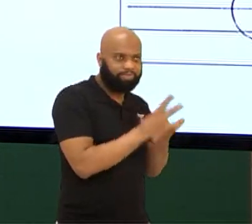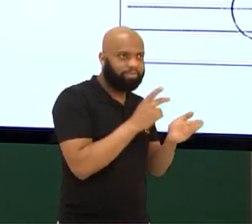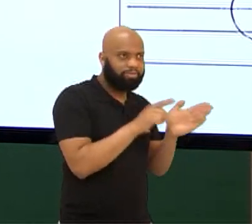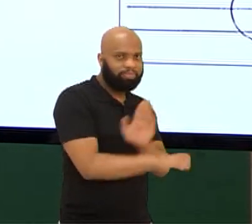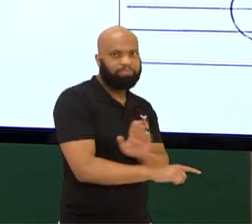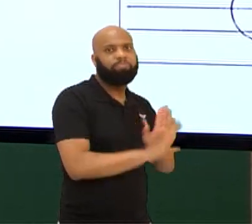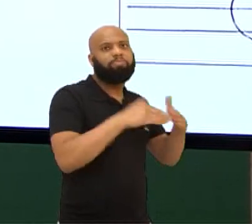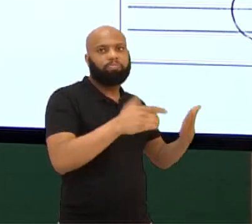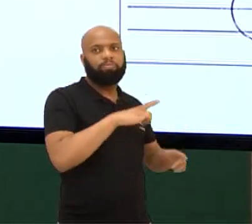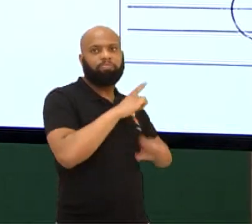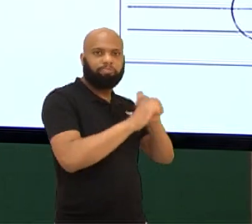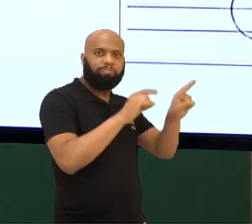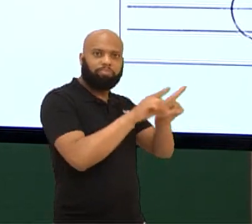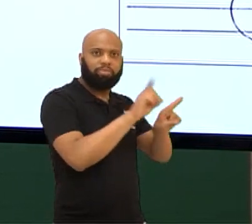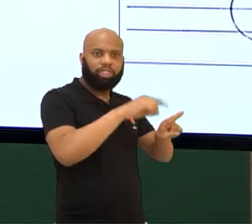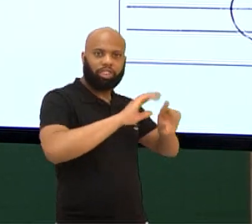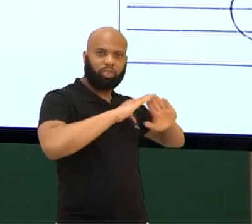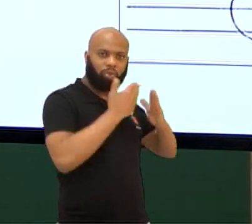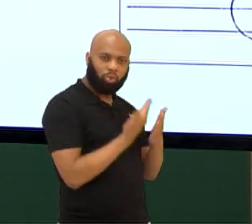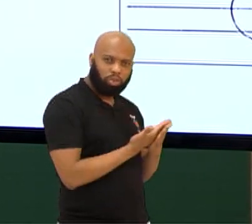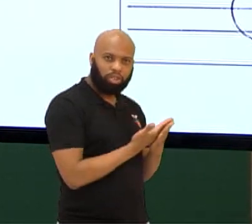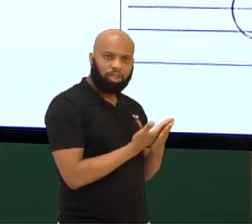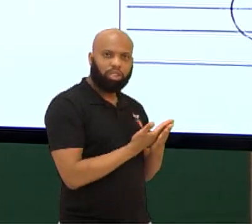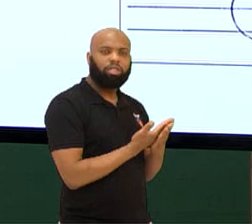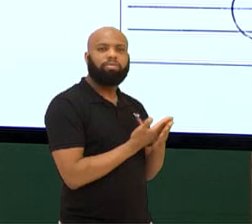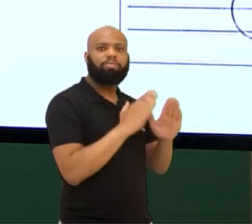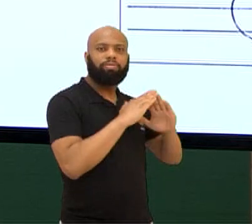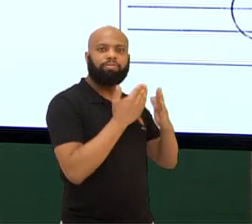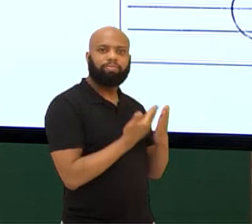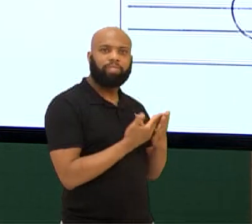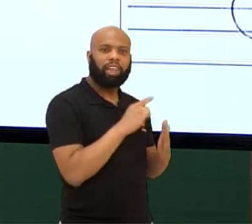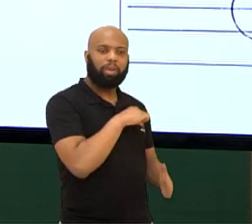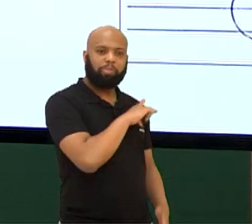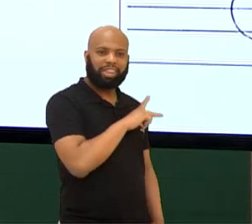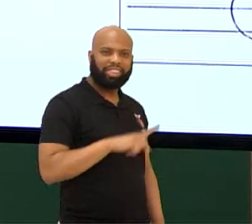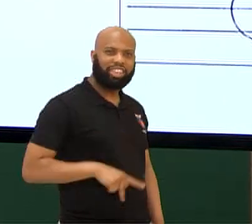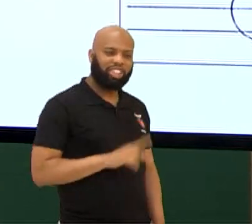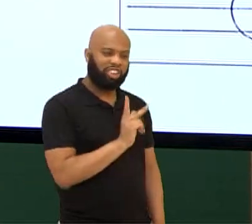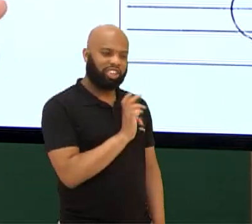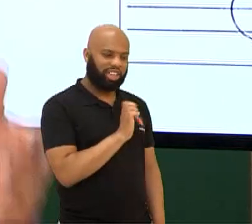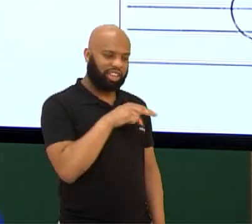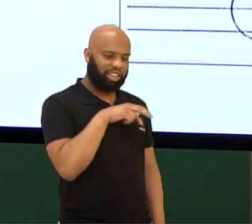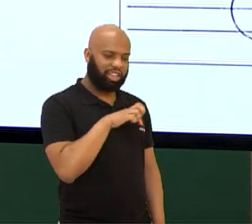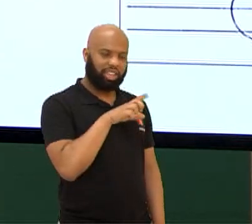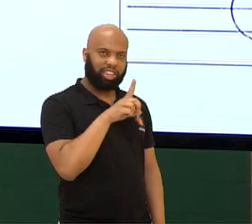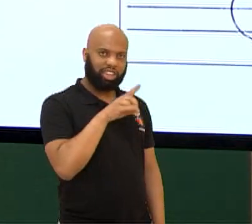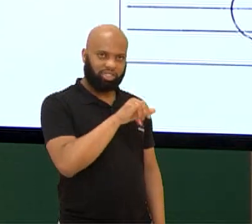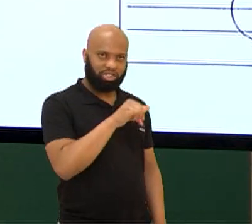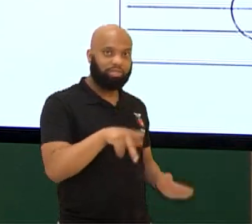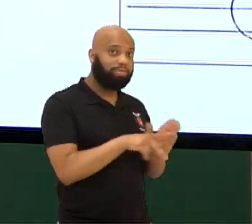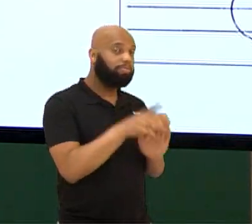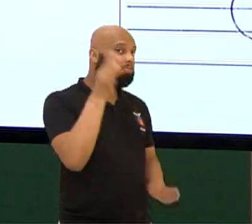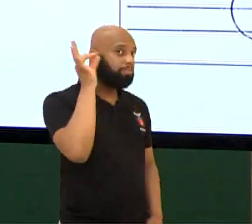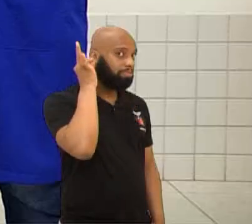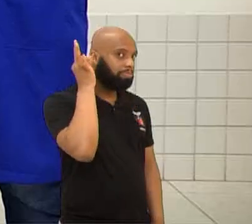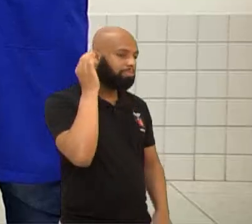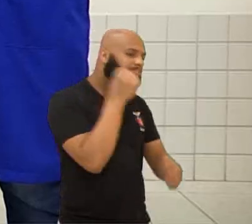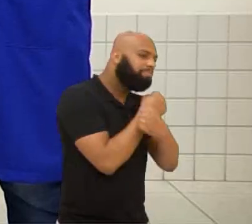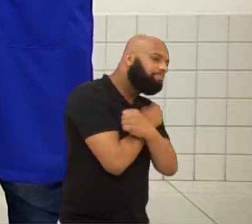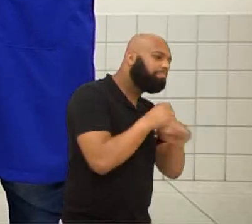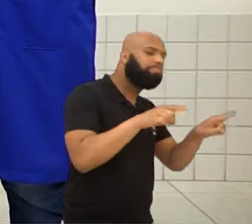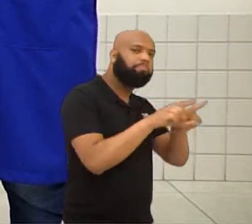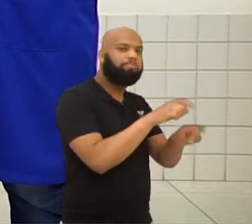né? Então, e ela ali do Colégio Estadual Presidente Kennedy de Ponta Grossa. Um grande abraço, então, a nossa saudosa Ponta